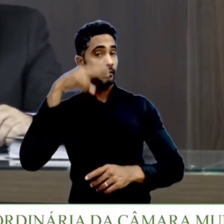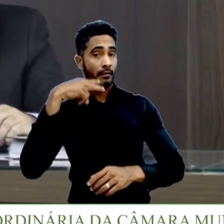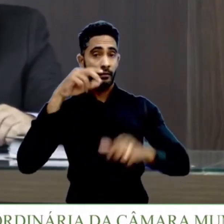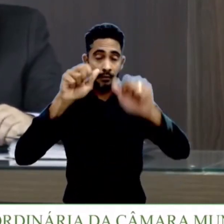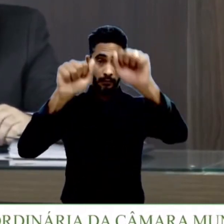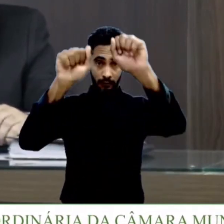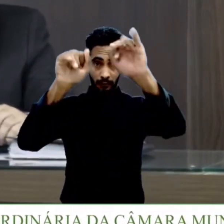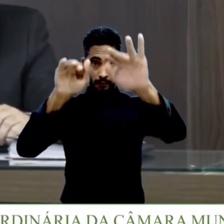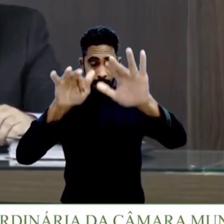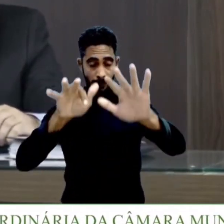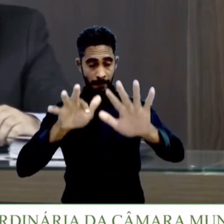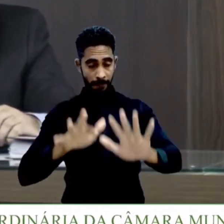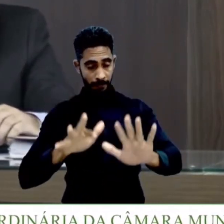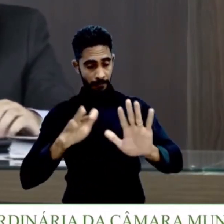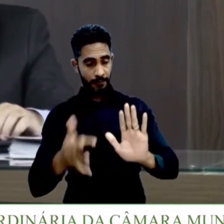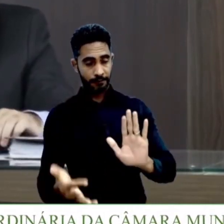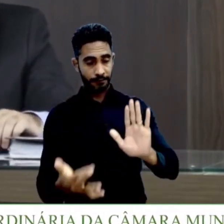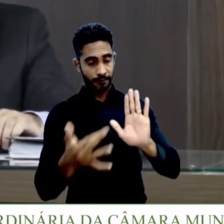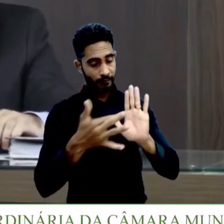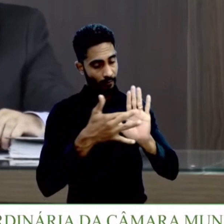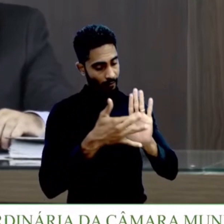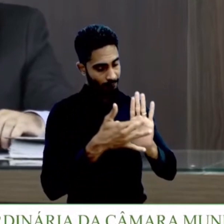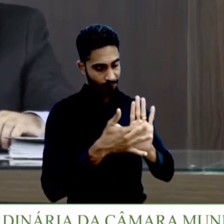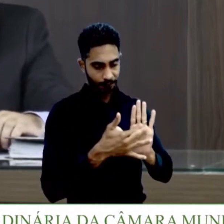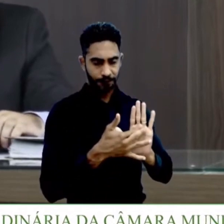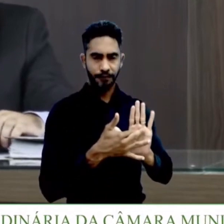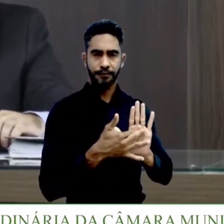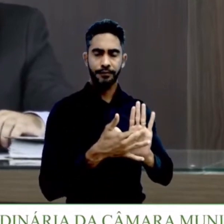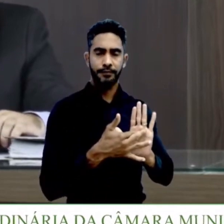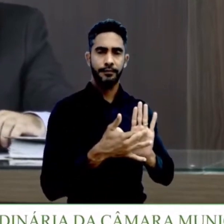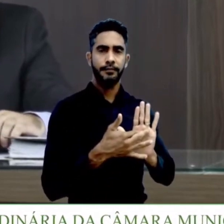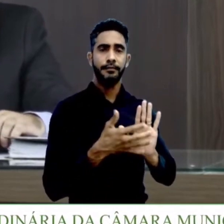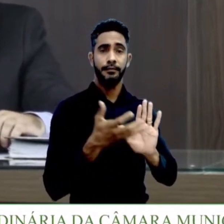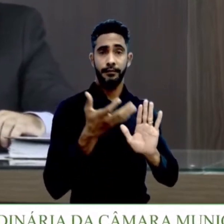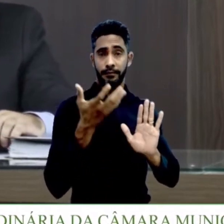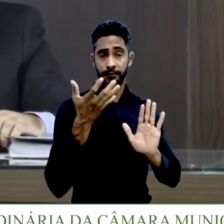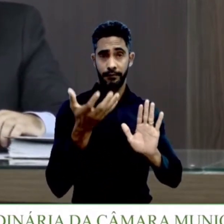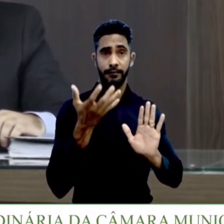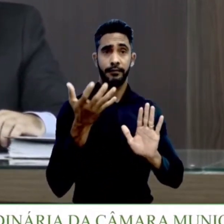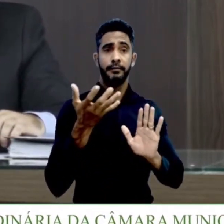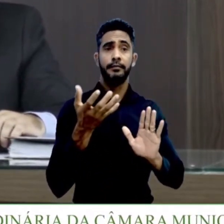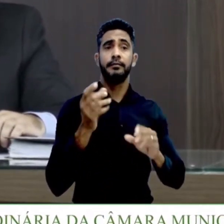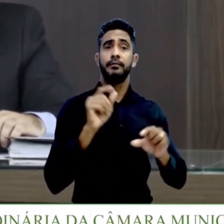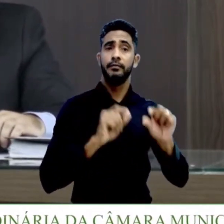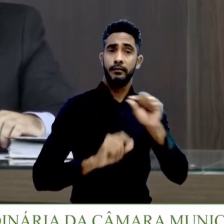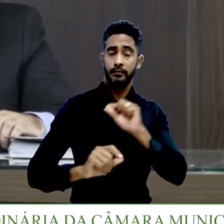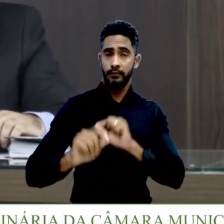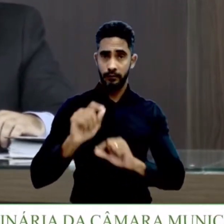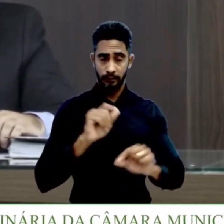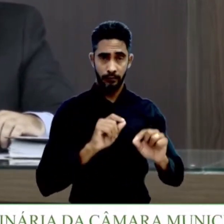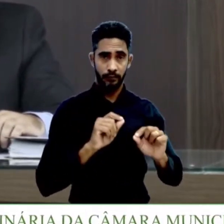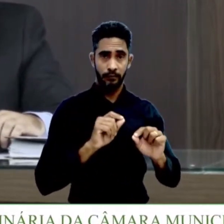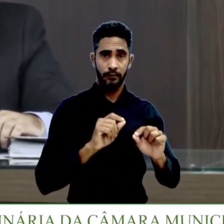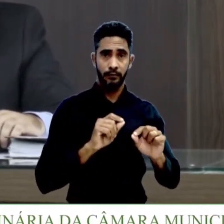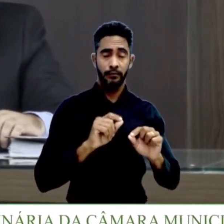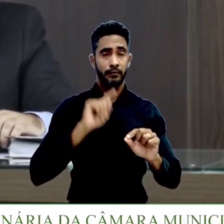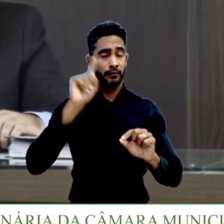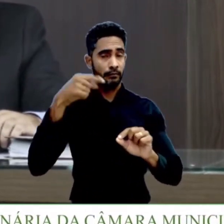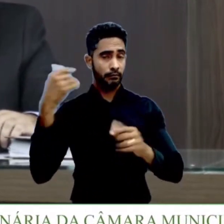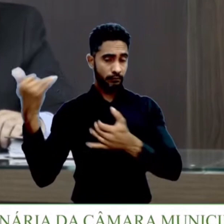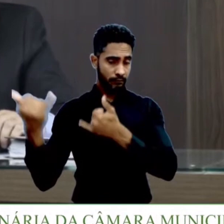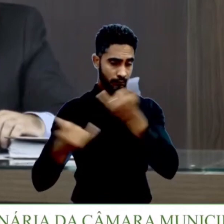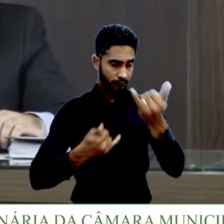este subscreve, no uso de suas prerrogativas regimentais e legais, requer a Vossa Excelência, após